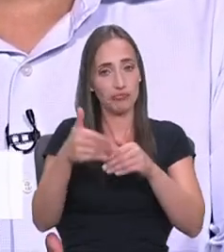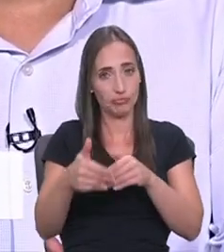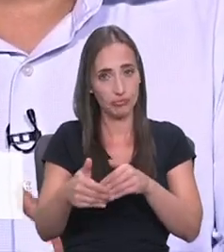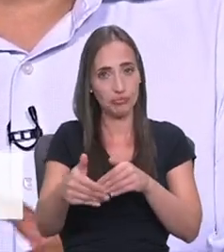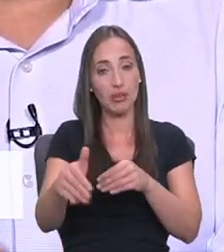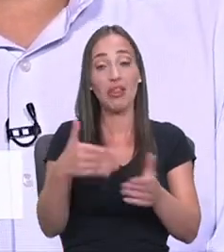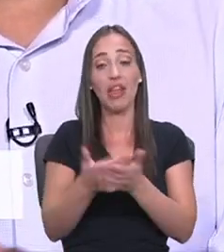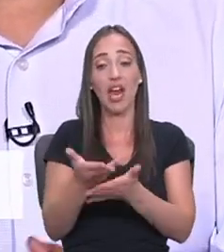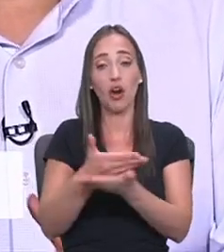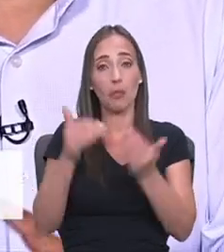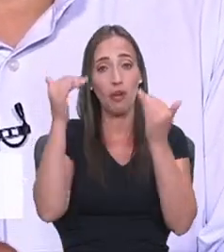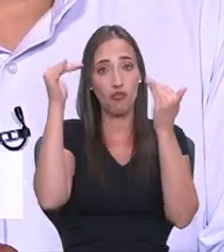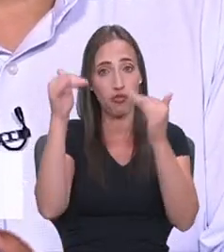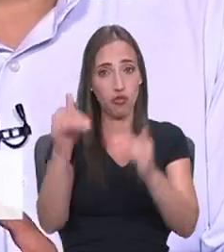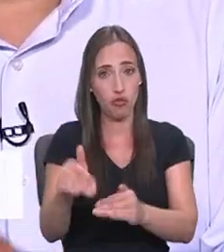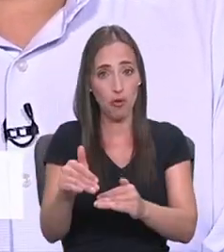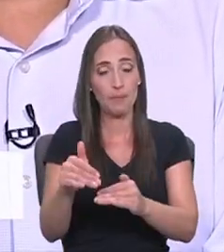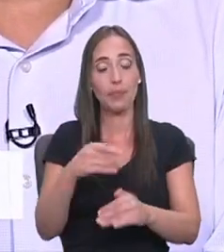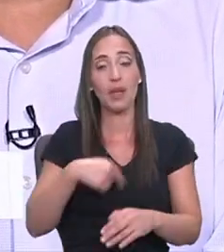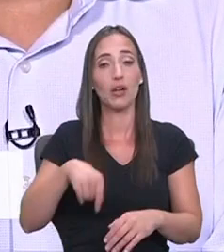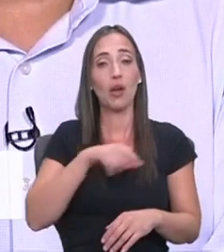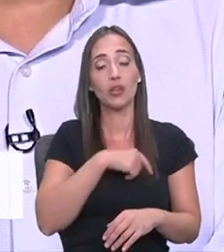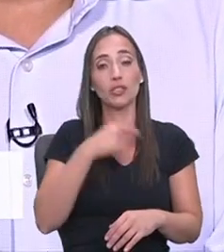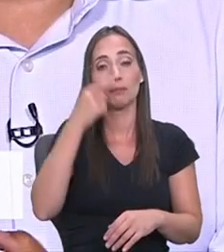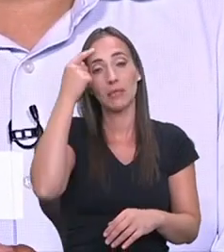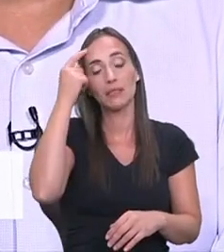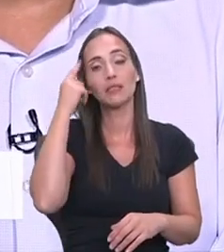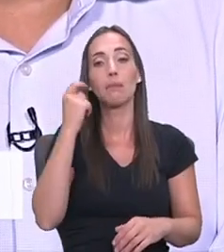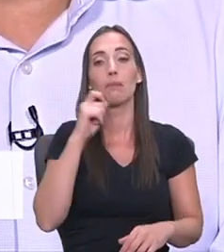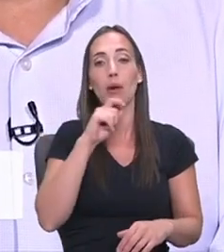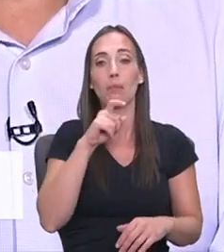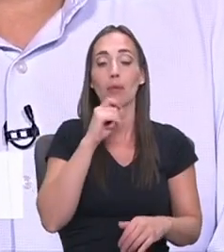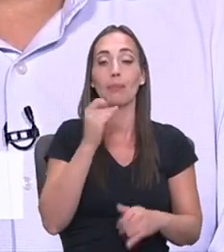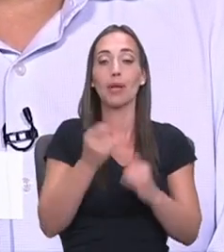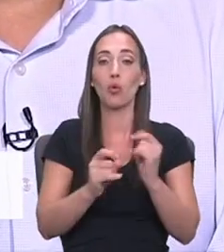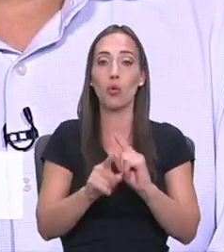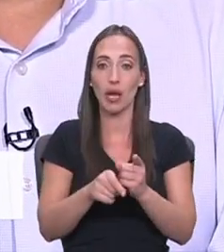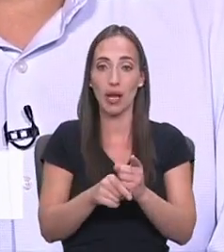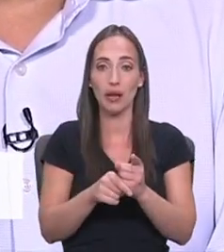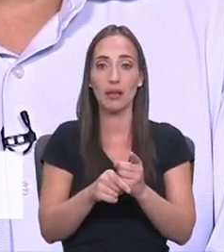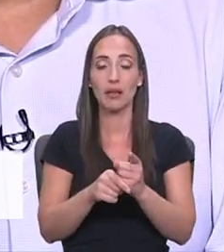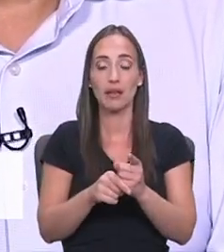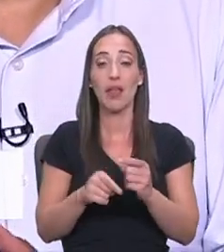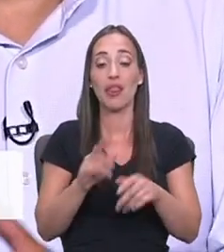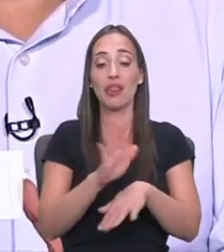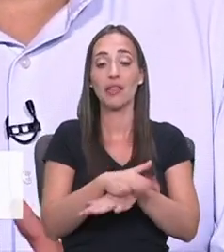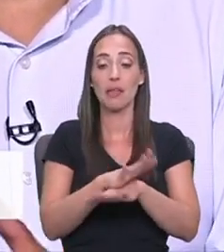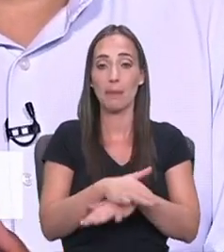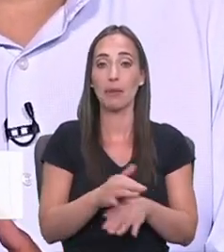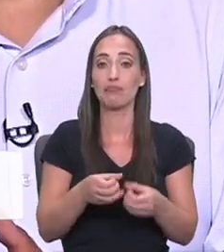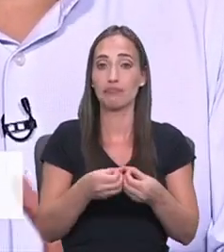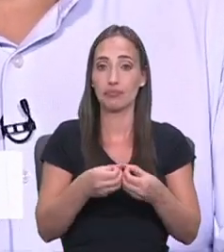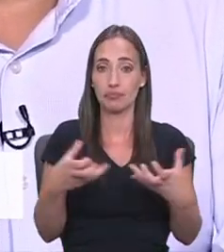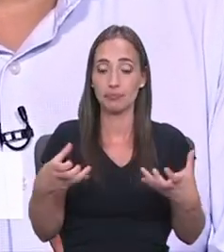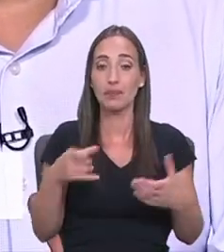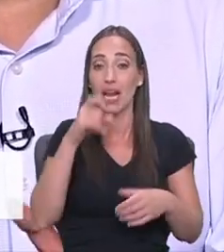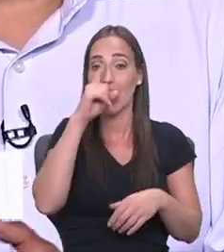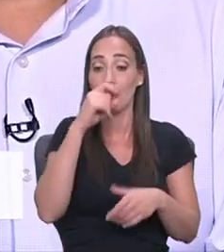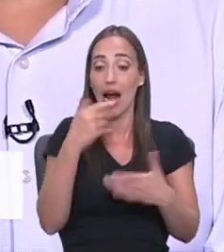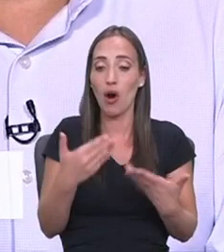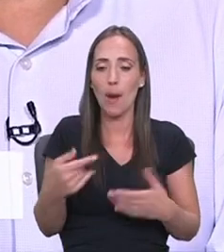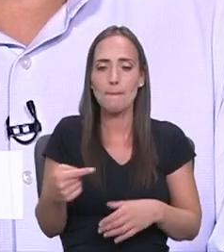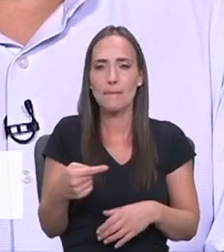uma recessão aquilo que poder podemos estar a arriscar é uma subida dos níveis de desemprego que lembre-se estão em mínimos